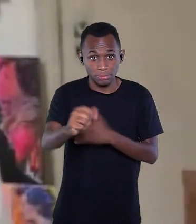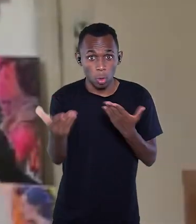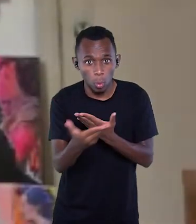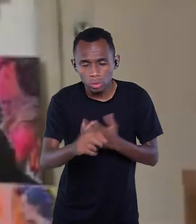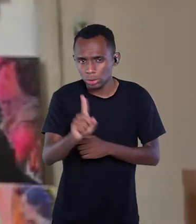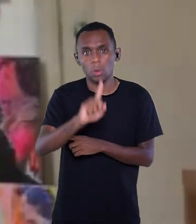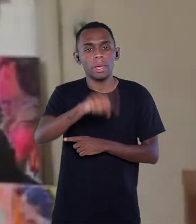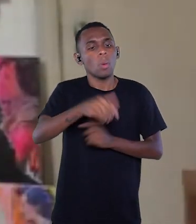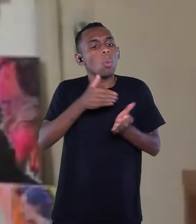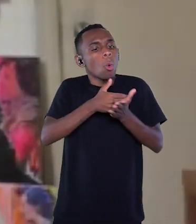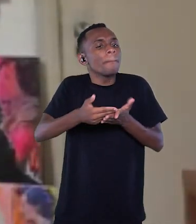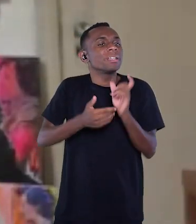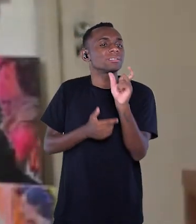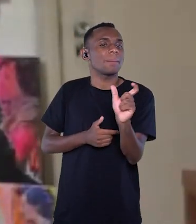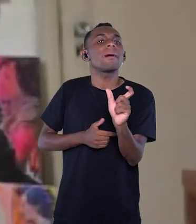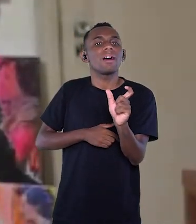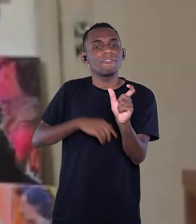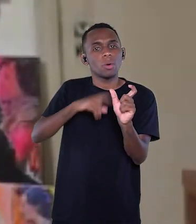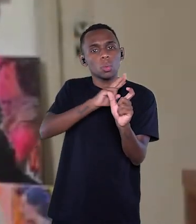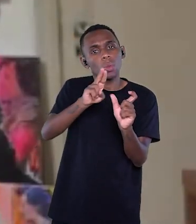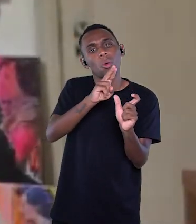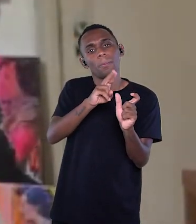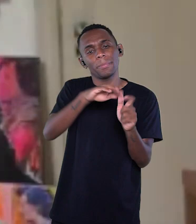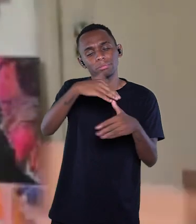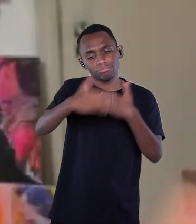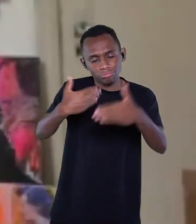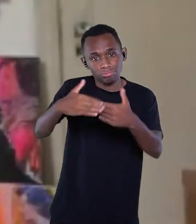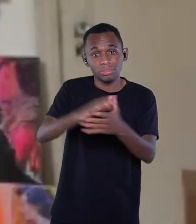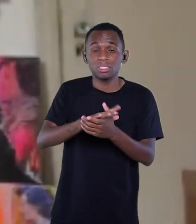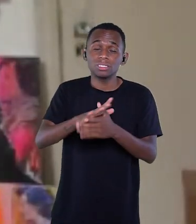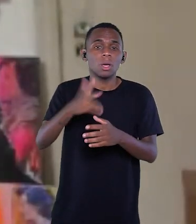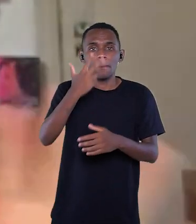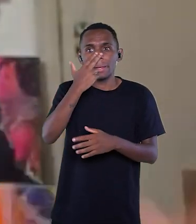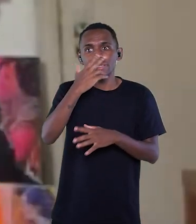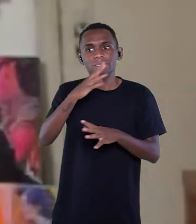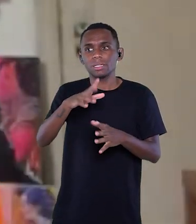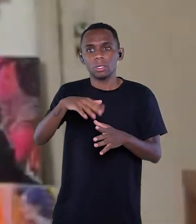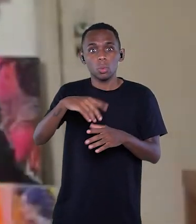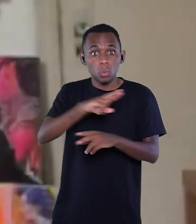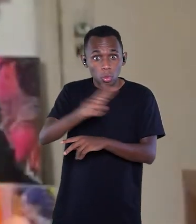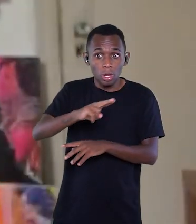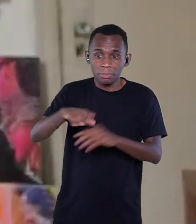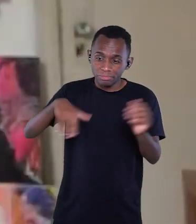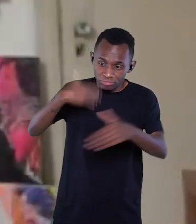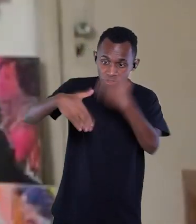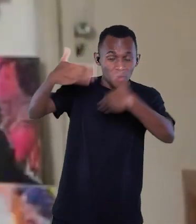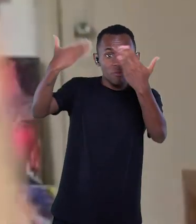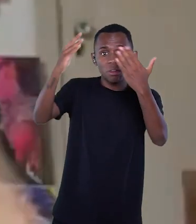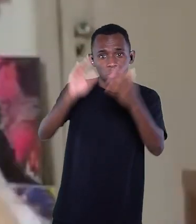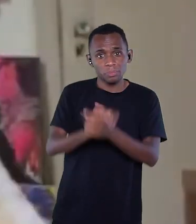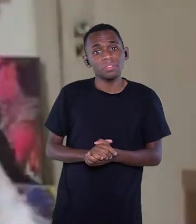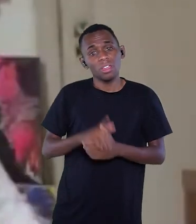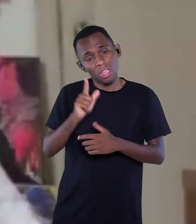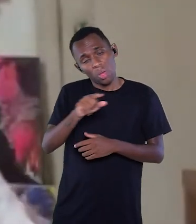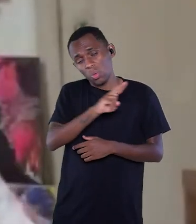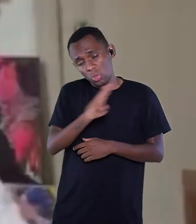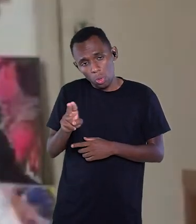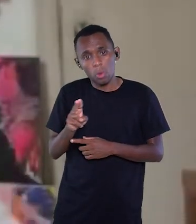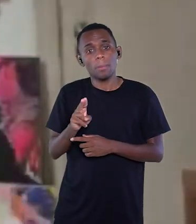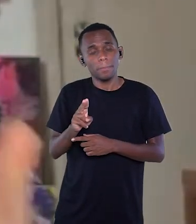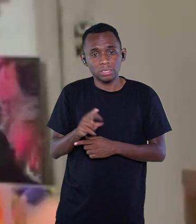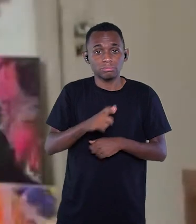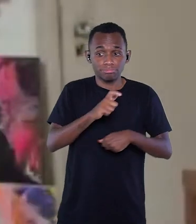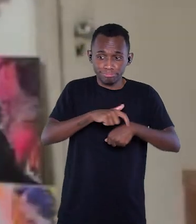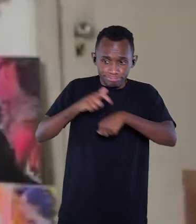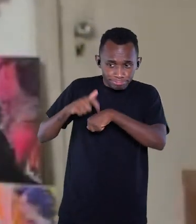dá esse nome. E é um nome que, apesar de tudo, pegou, né? Tipo assim. Então, ele é um nome que a gente, em